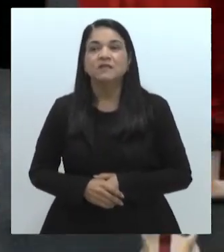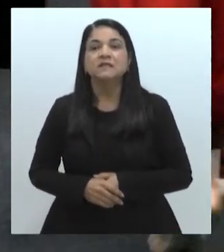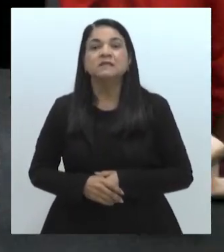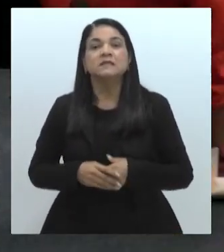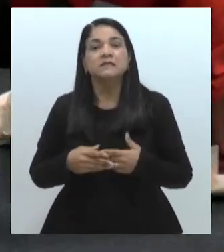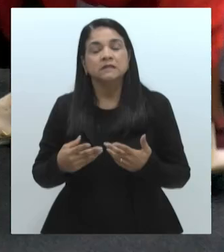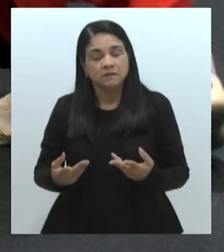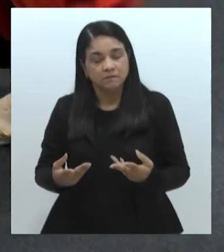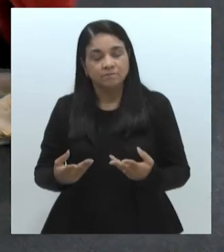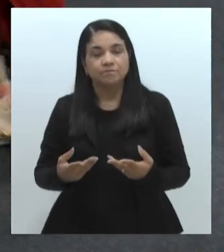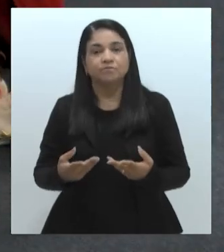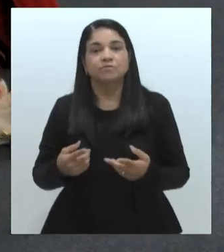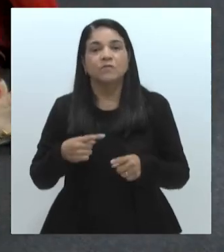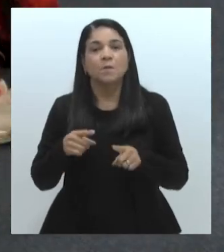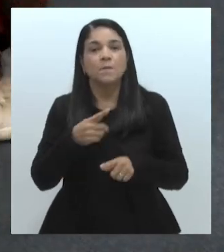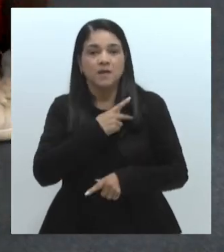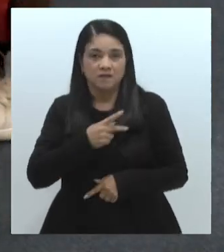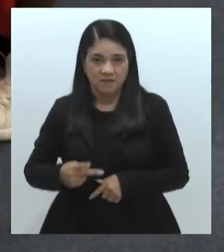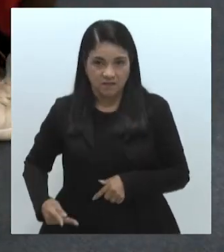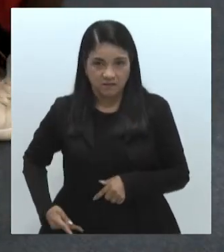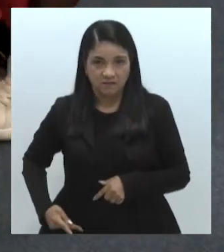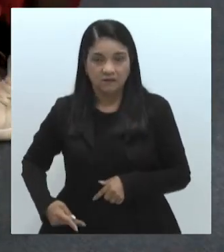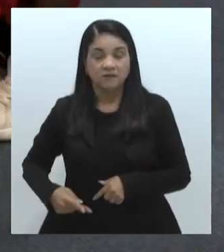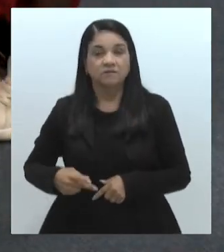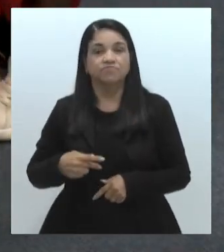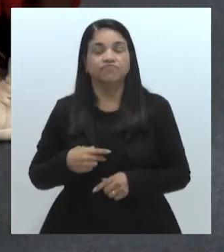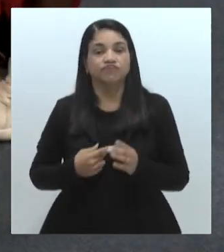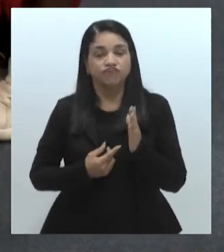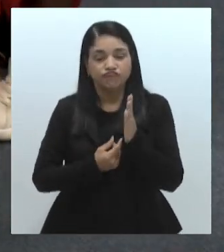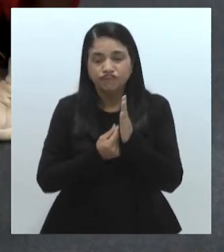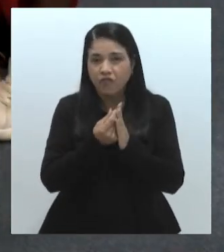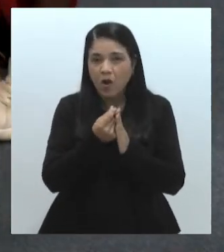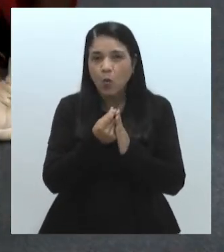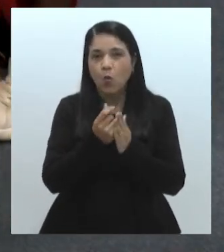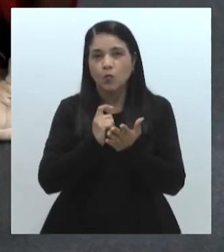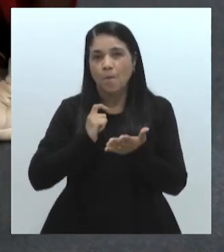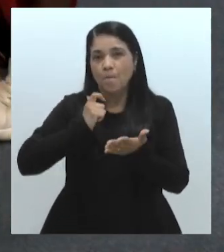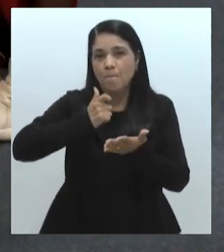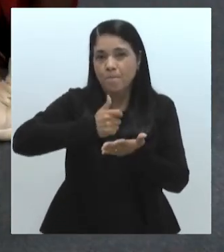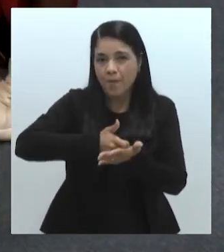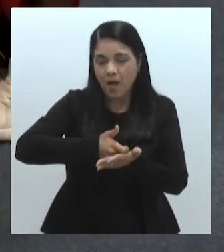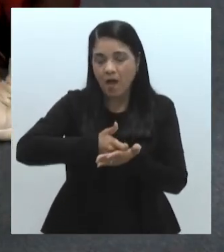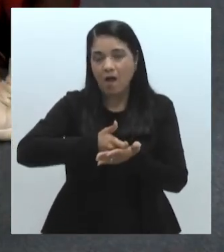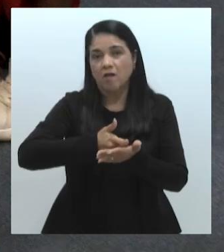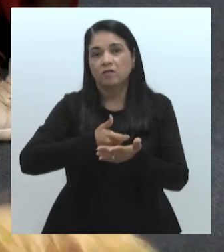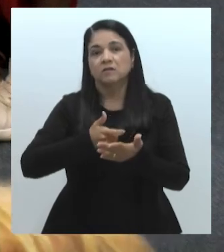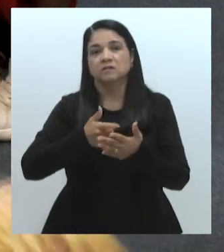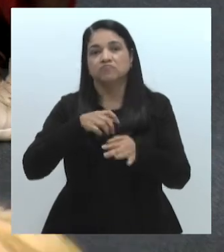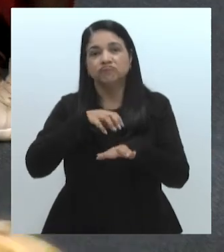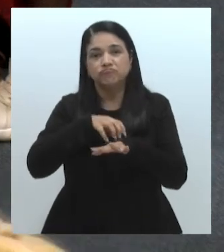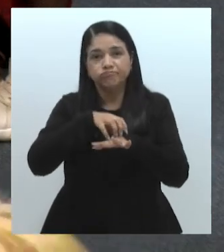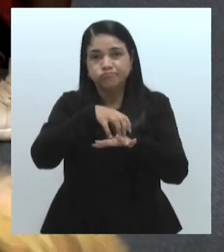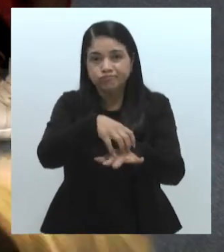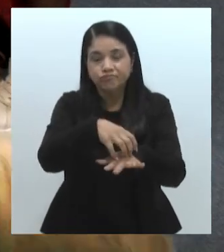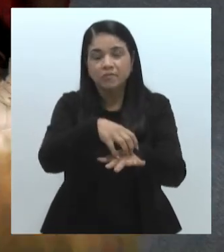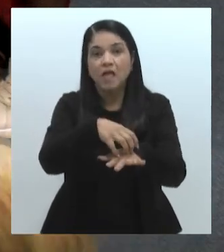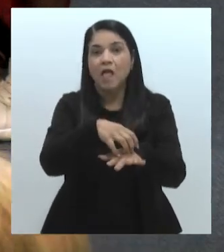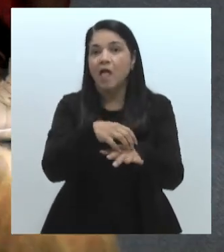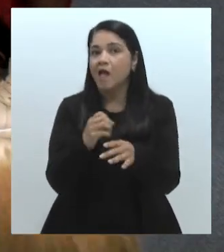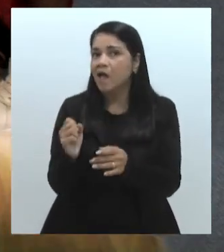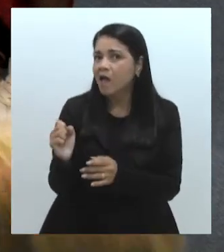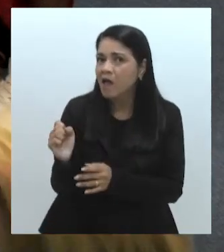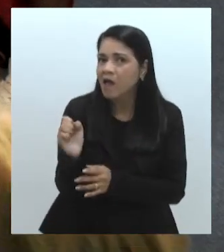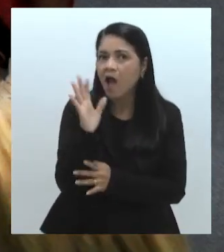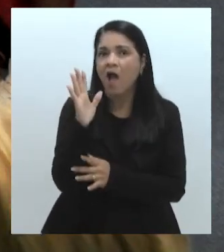senhora presidenta, é importante dizer que as tarifas de transporte público no Rio estão entre as mais altas do